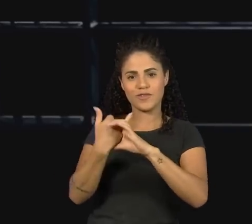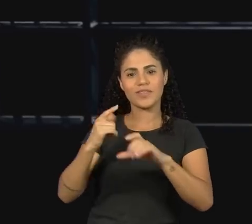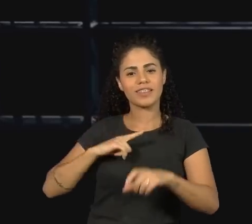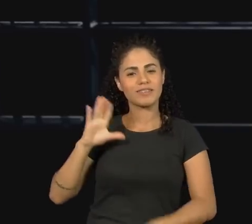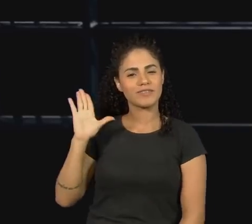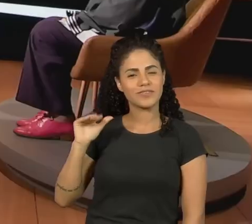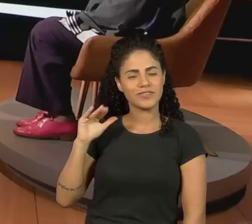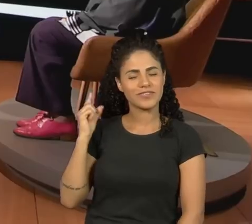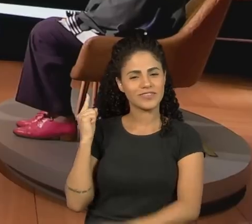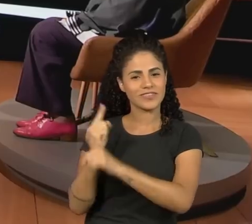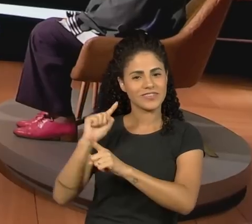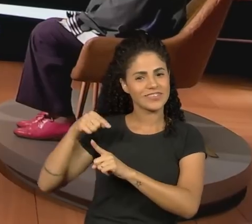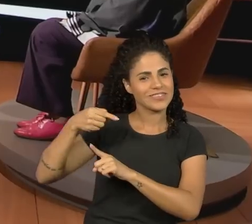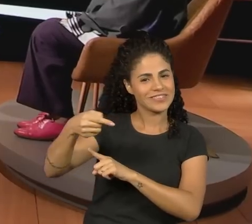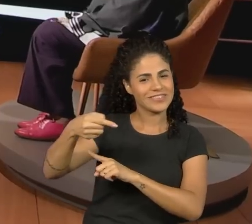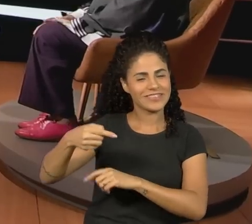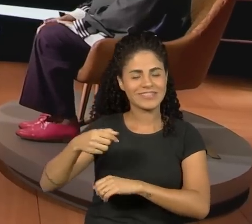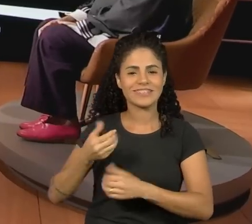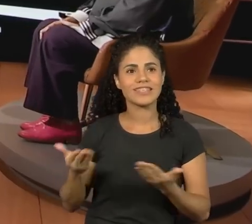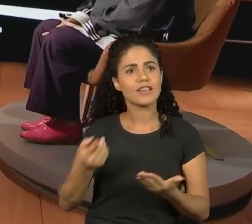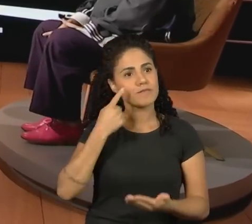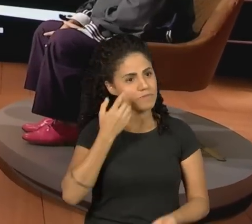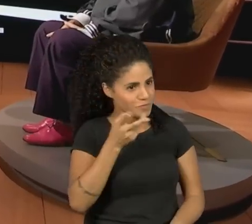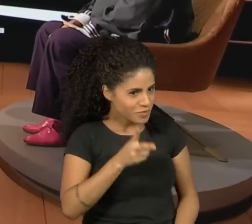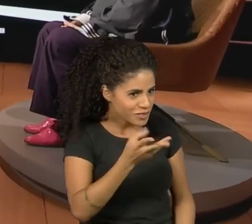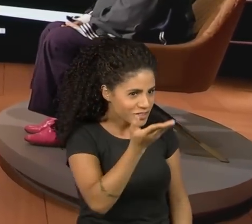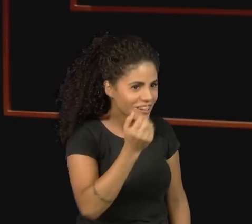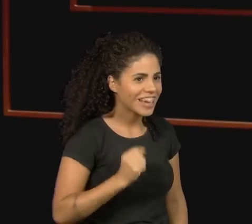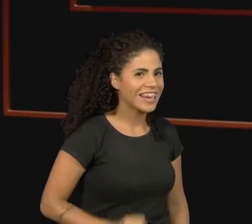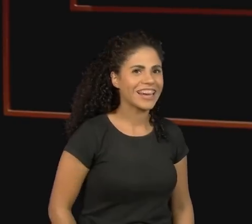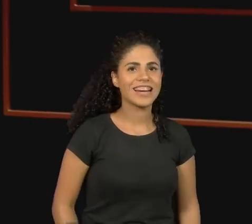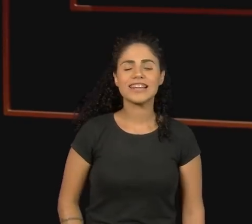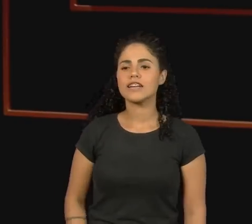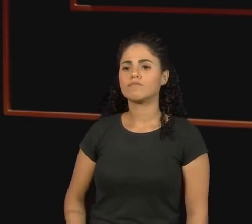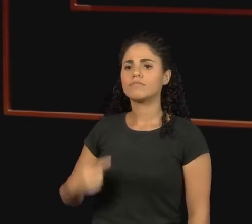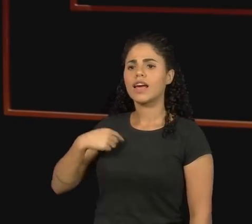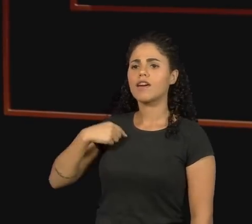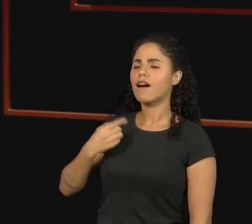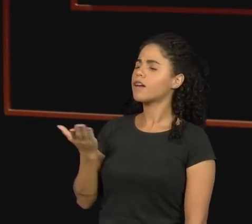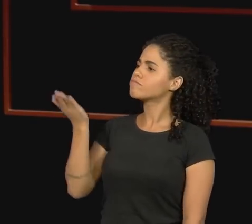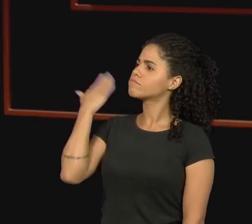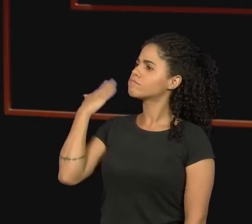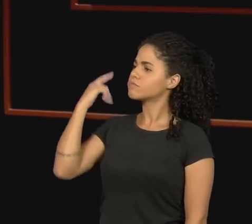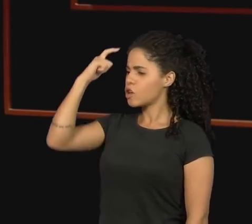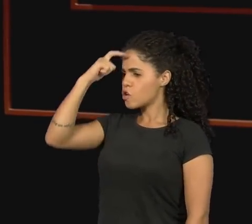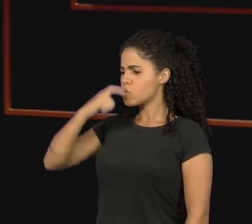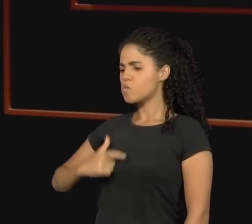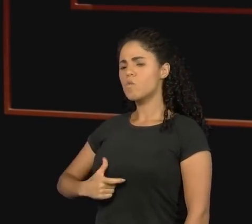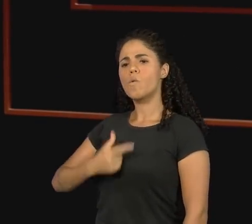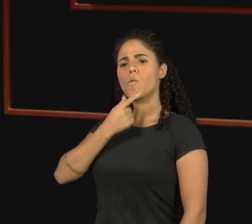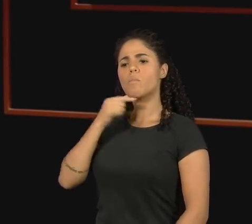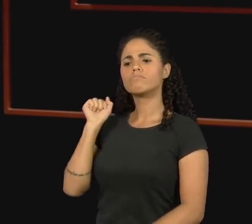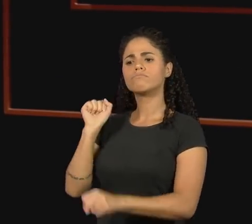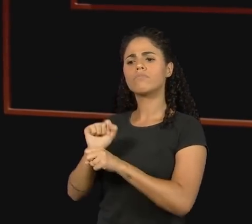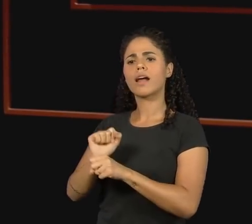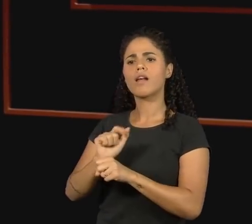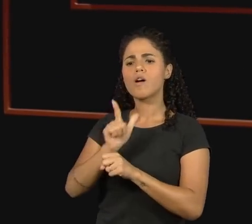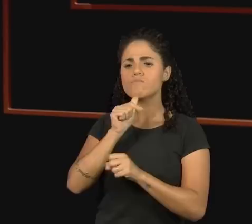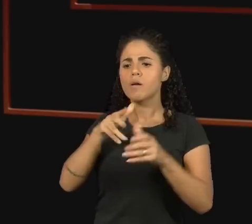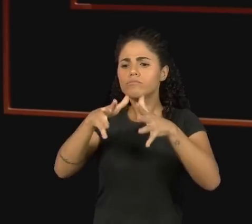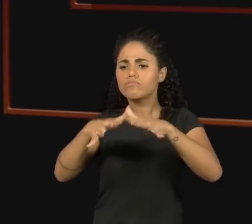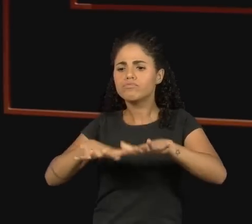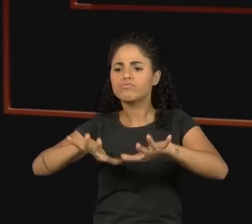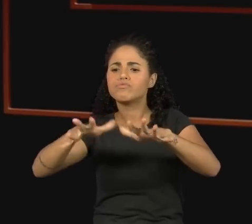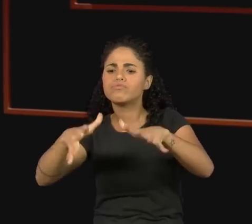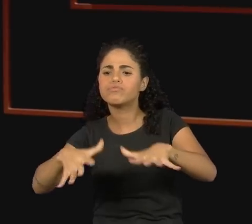se vê na próxima semana. E é com você, Fajala. Eu era Hamlet Estava parado à beira-mar e falava blá blá com